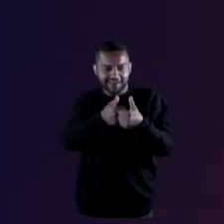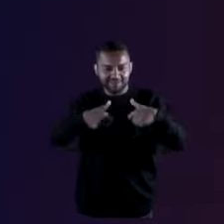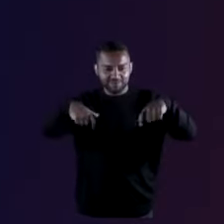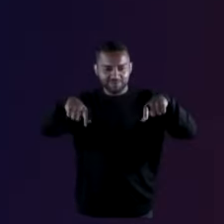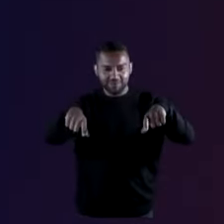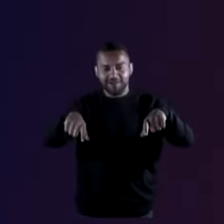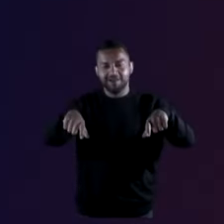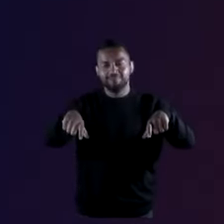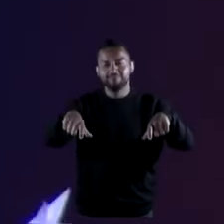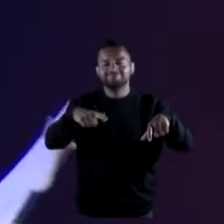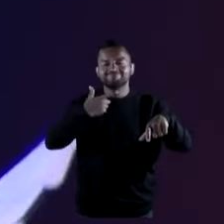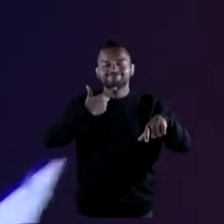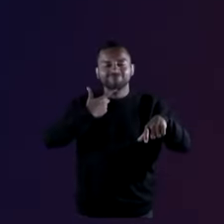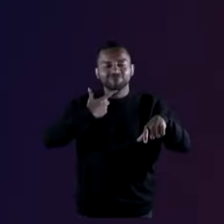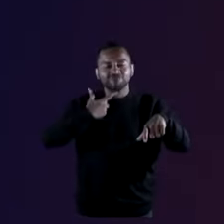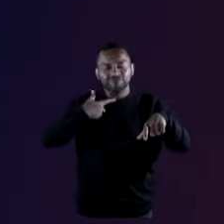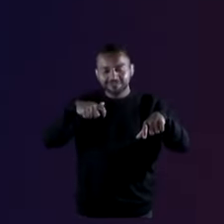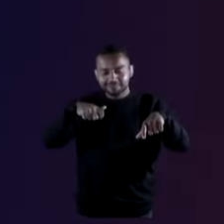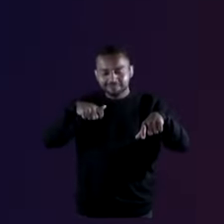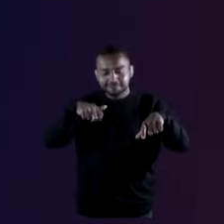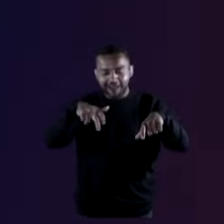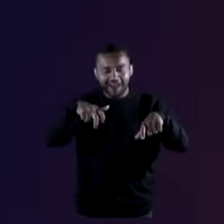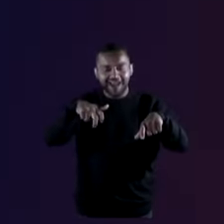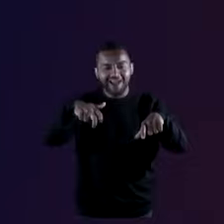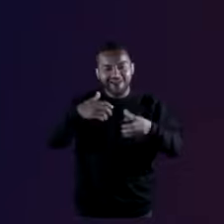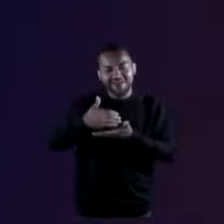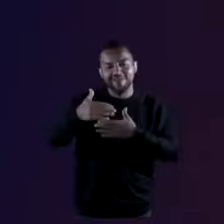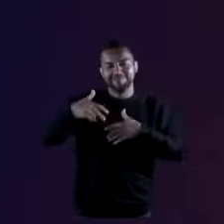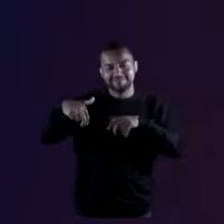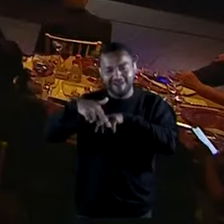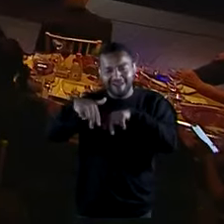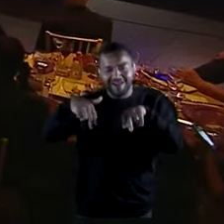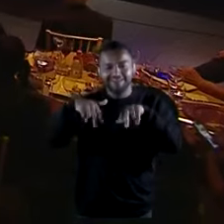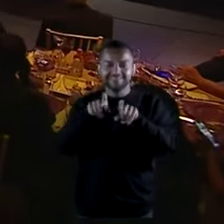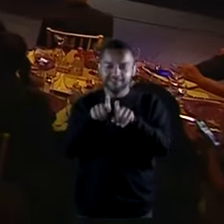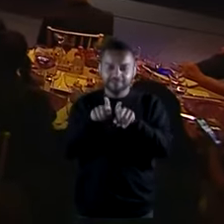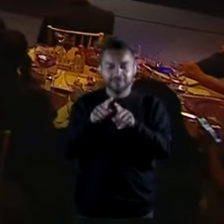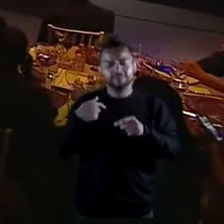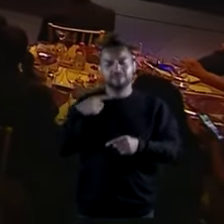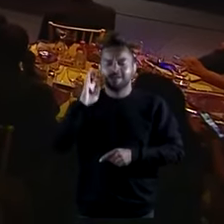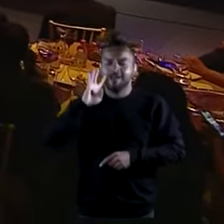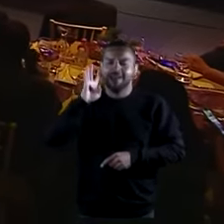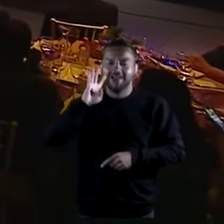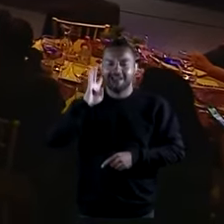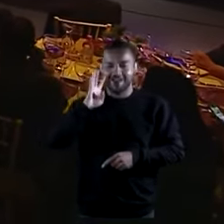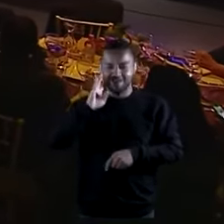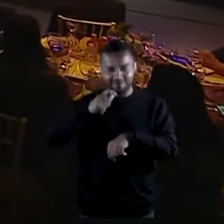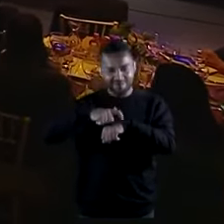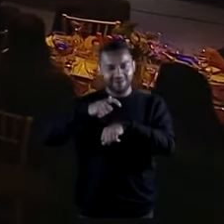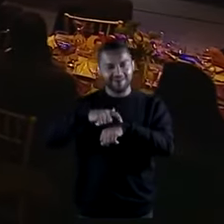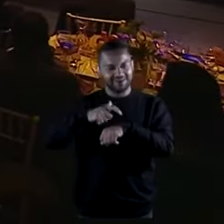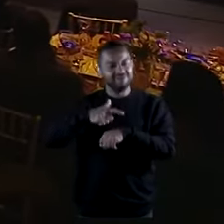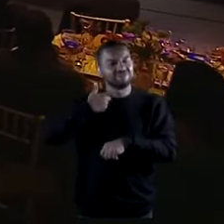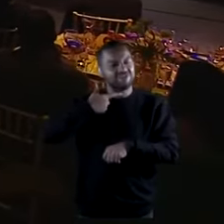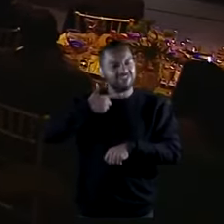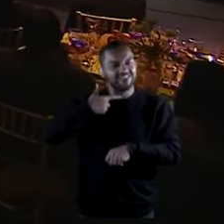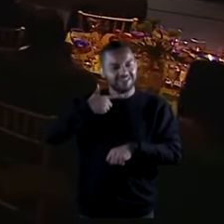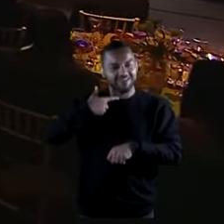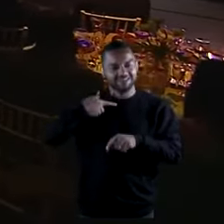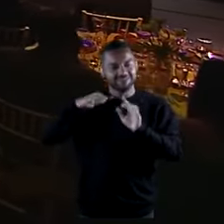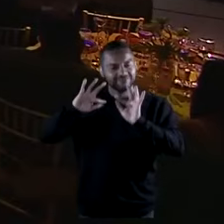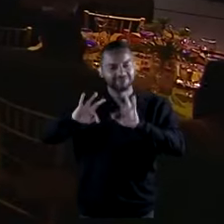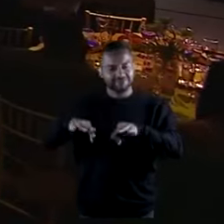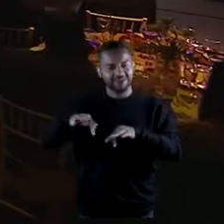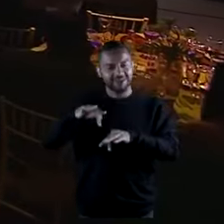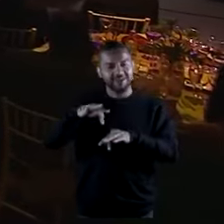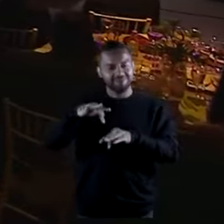dá vontade de dar três passos a mais e entrar em campo. É muito legal. Nessas horas dá vontade, né? Final de campeonato e tudo,